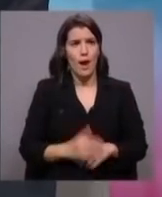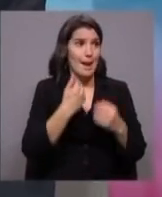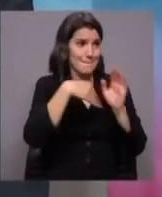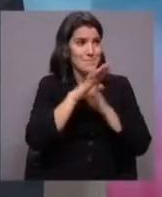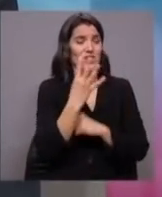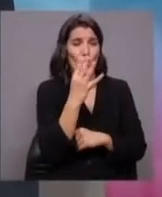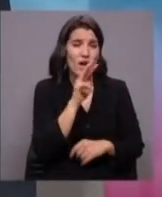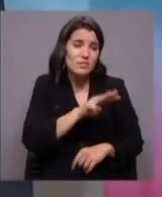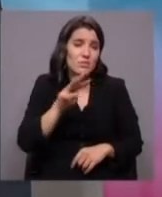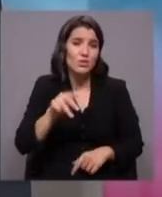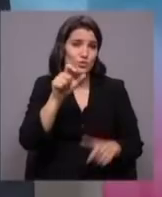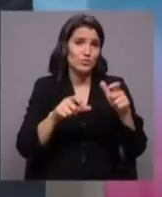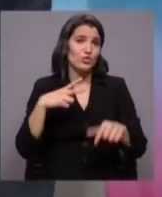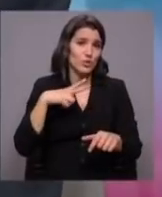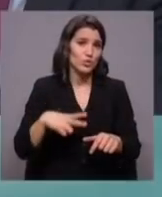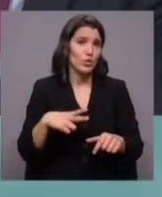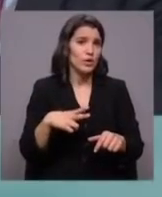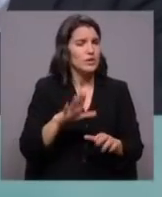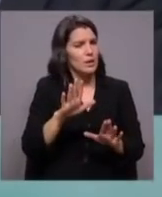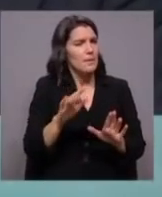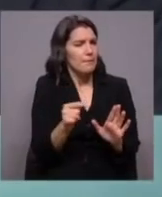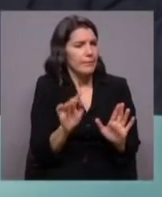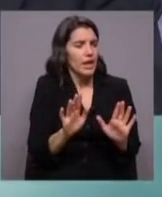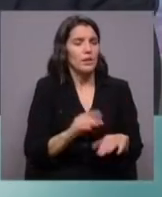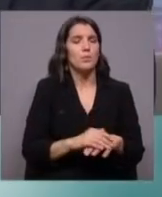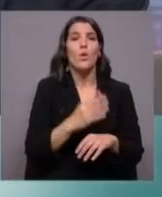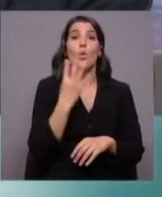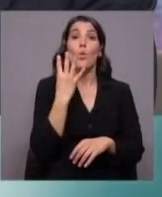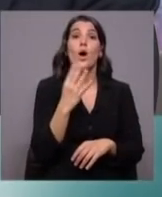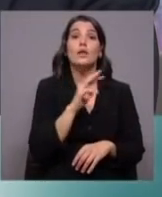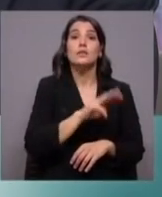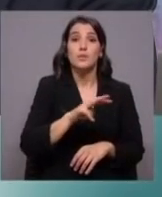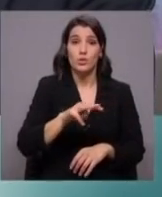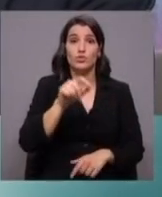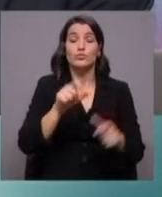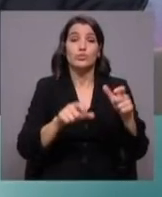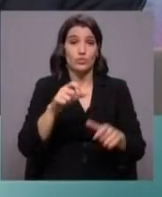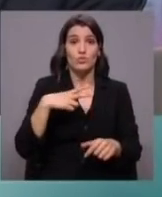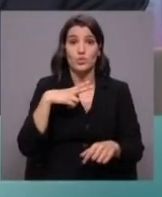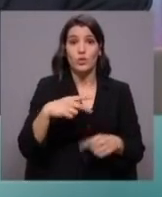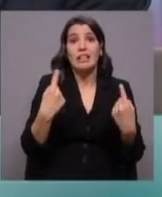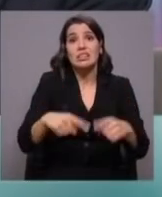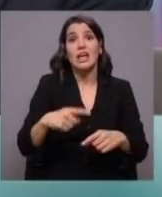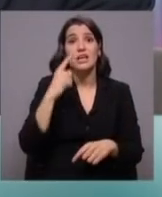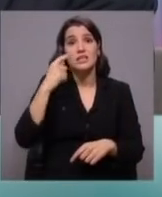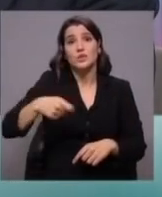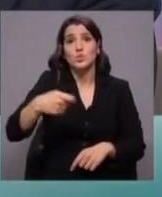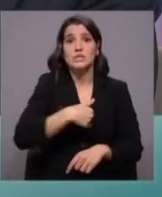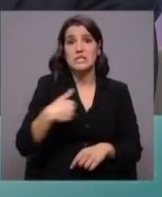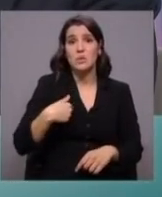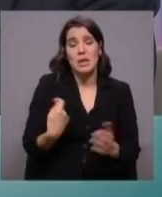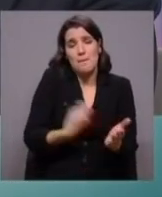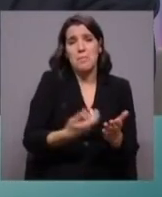de portugueses, estou a fazer por baixo, mais de 4 milhões de portugueses que têm um seguro de saúde e que pagam o seguro de saúde. Pagam IRS,